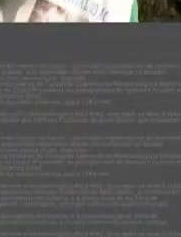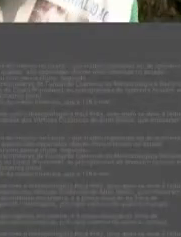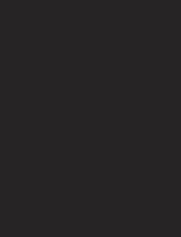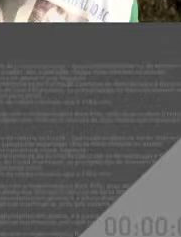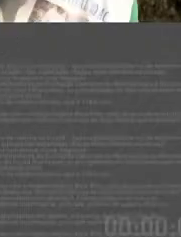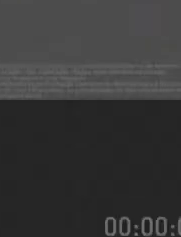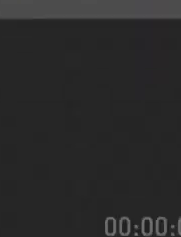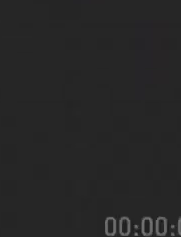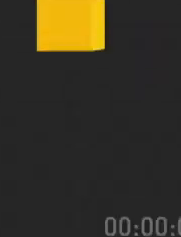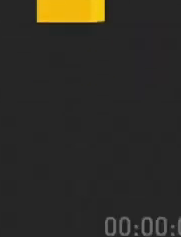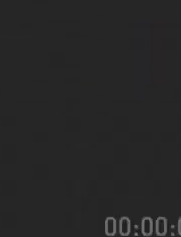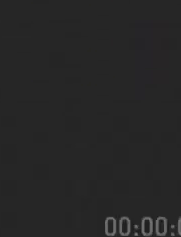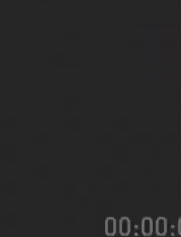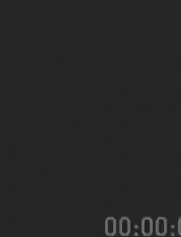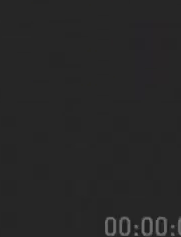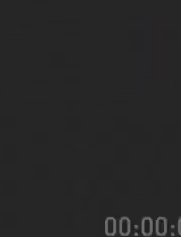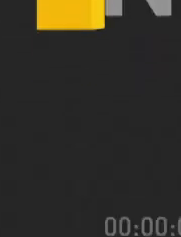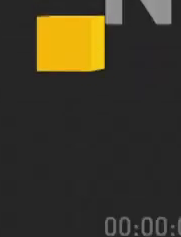ae